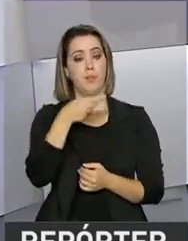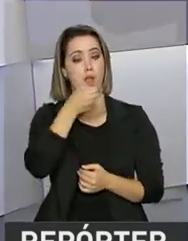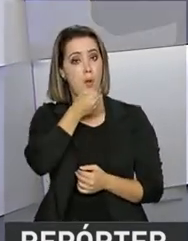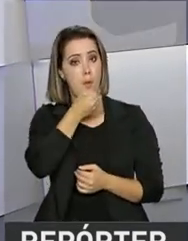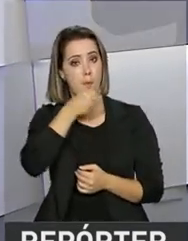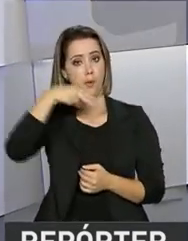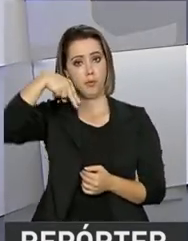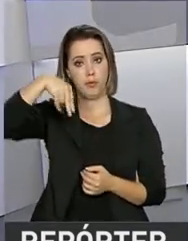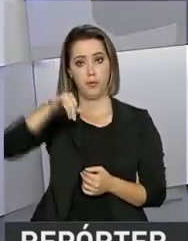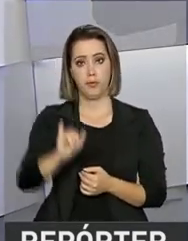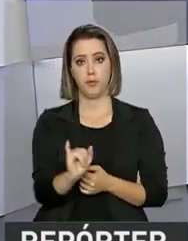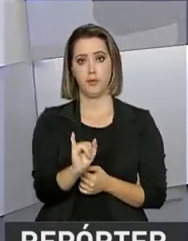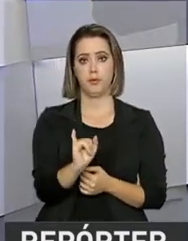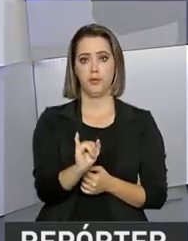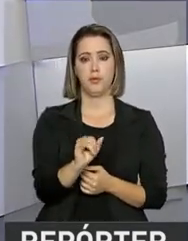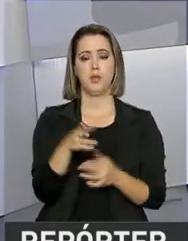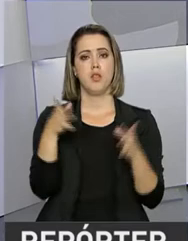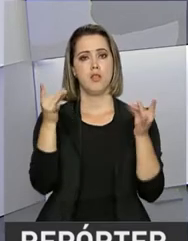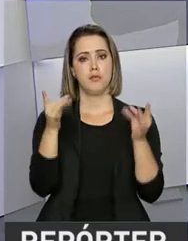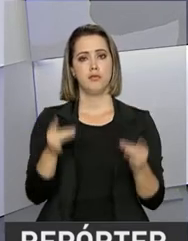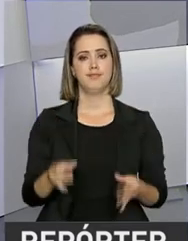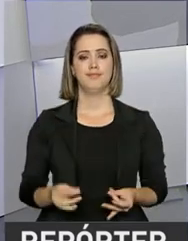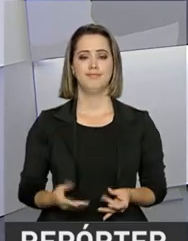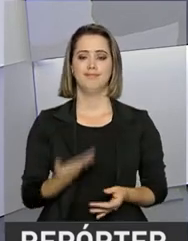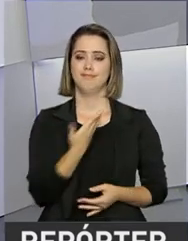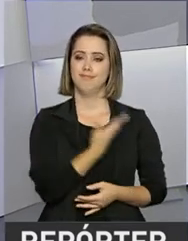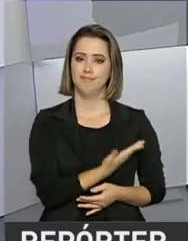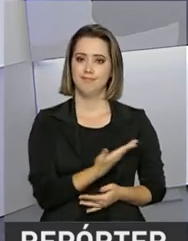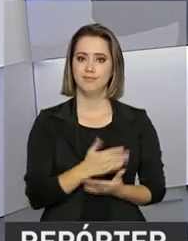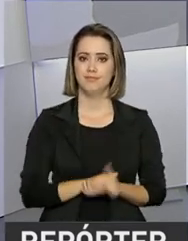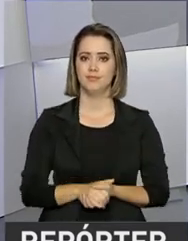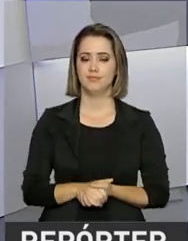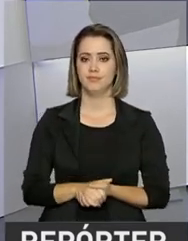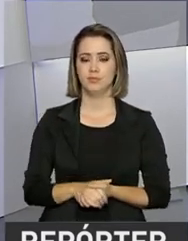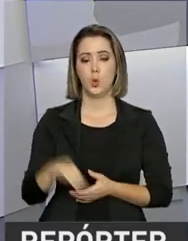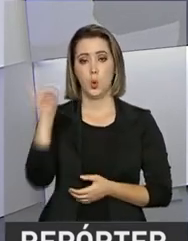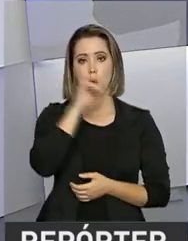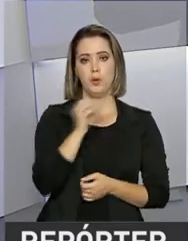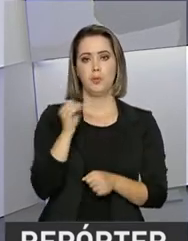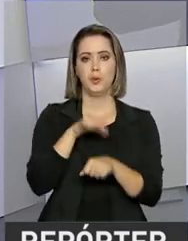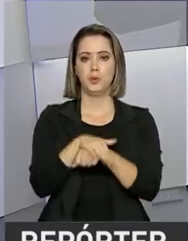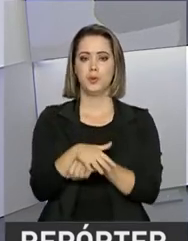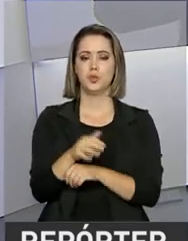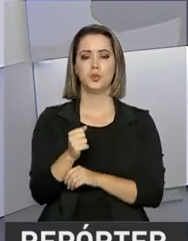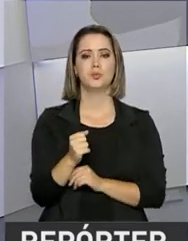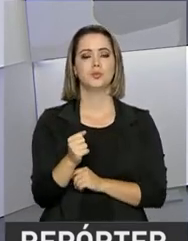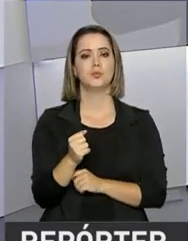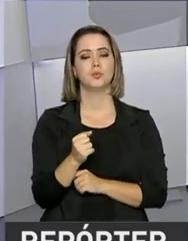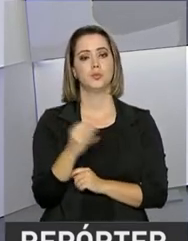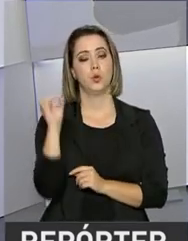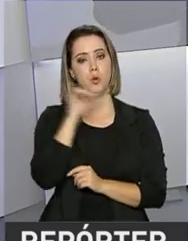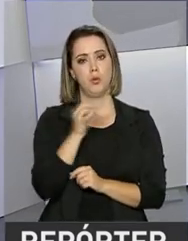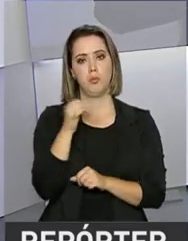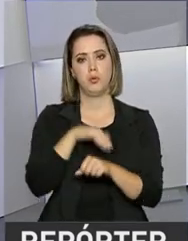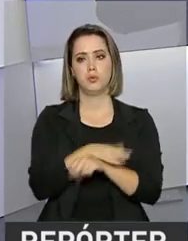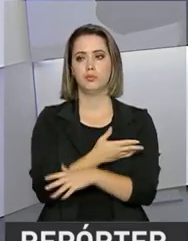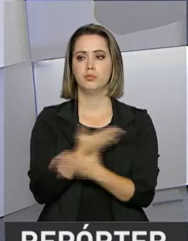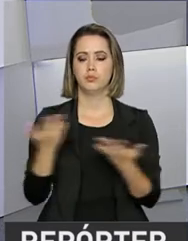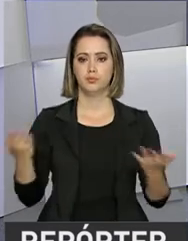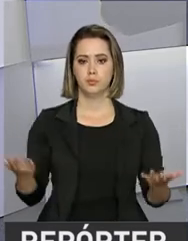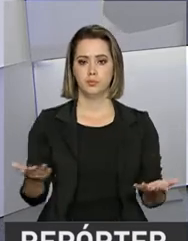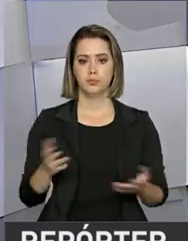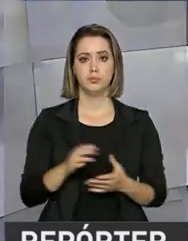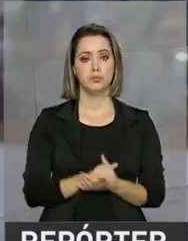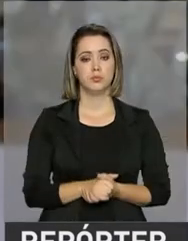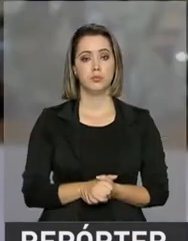isso nós vamos conversar com o repórter nem pereira que tem os detalhes ao vivo pra gente rolar e boa noite boa noite roberto boa noite a